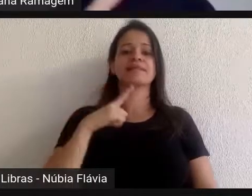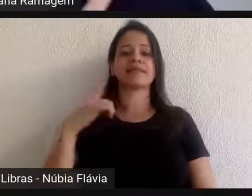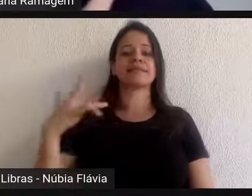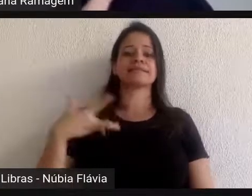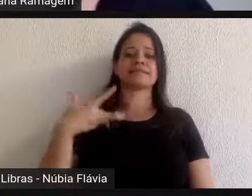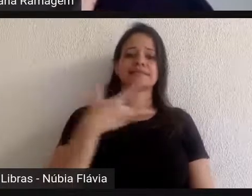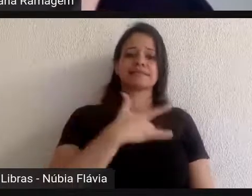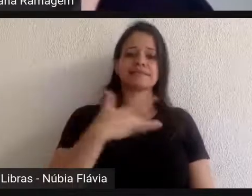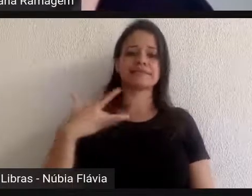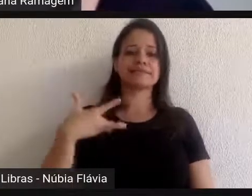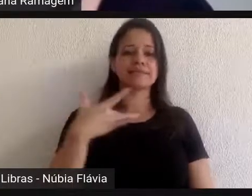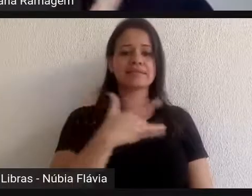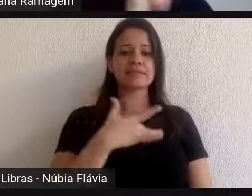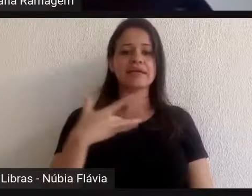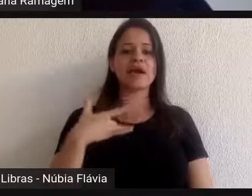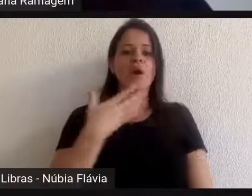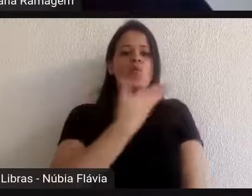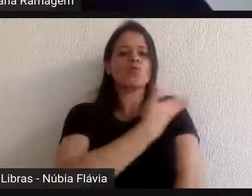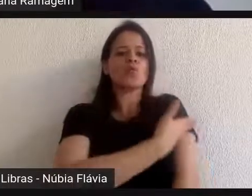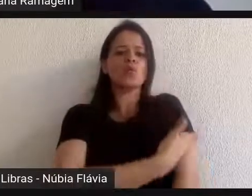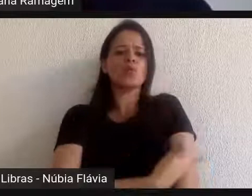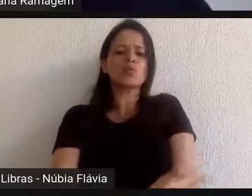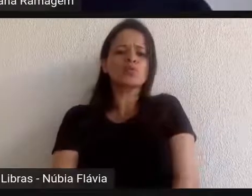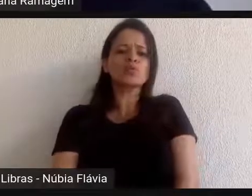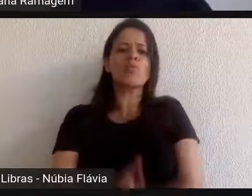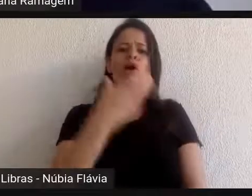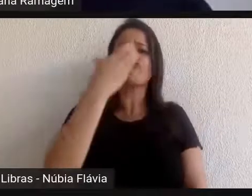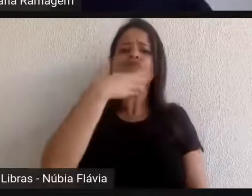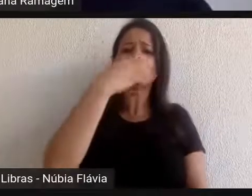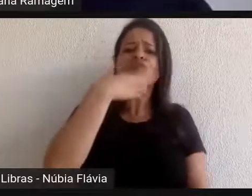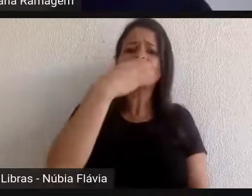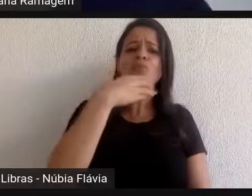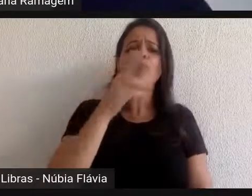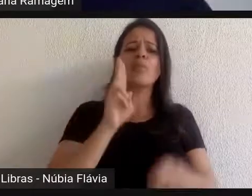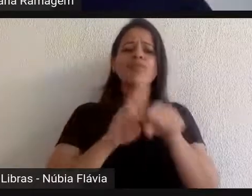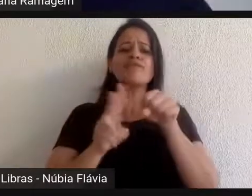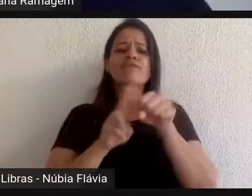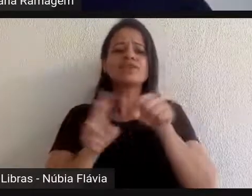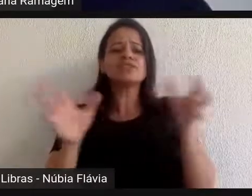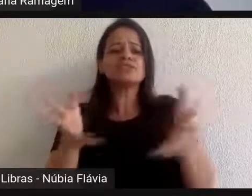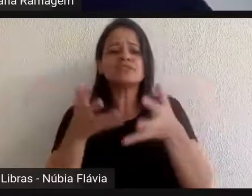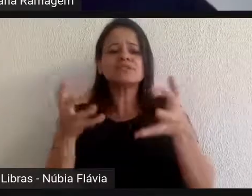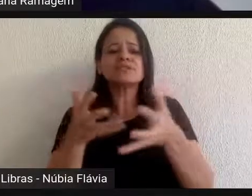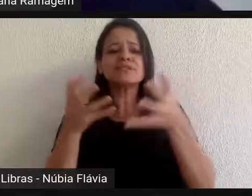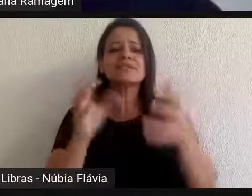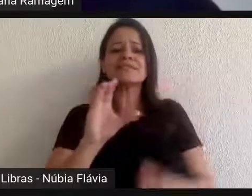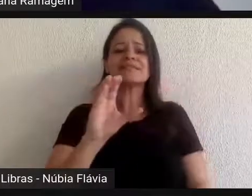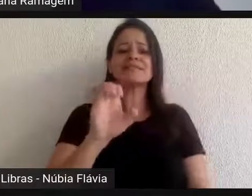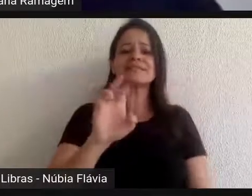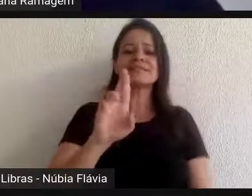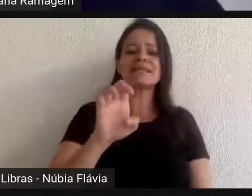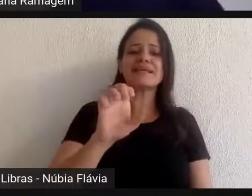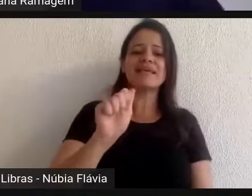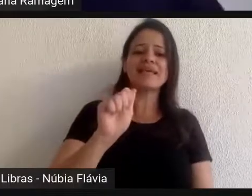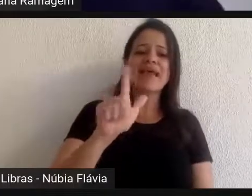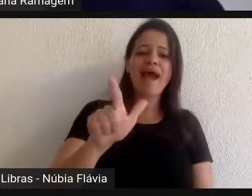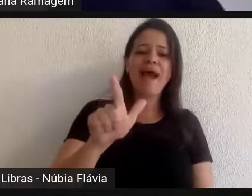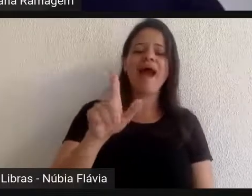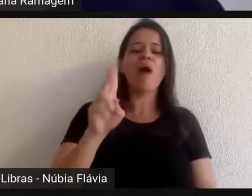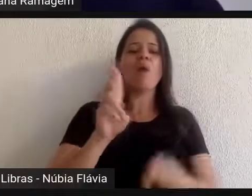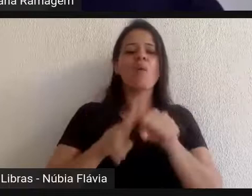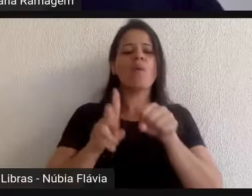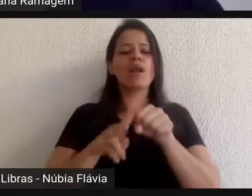saudável, com consumo regular de frutas, de vegetais, de cereais integrais,